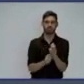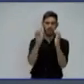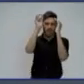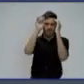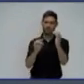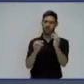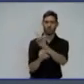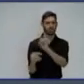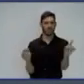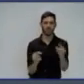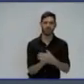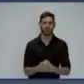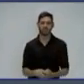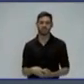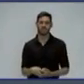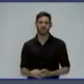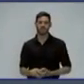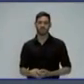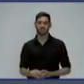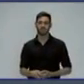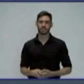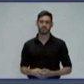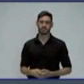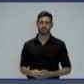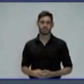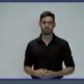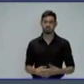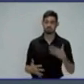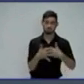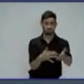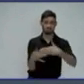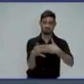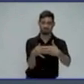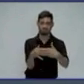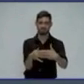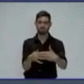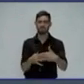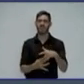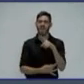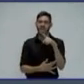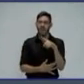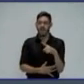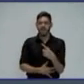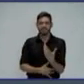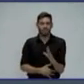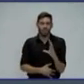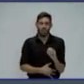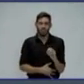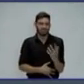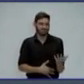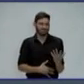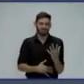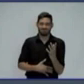palavra. Seja como for, é uma covardia atacar a